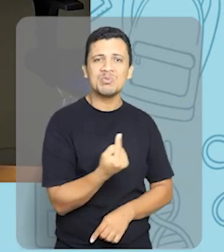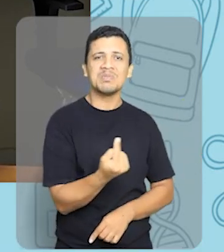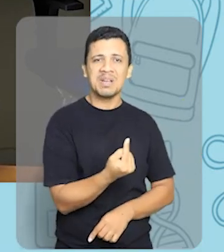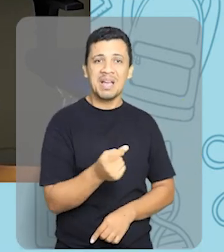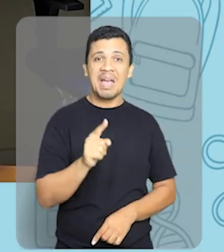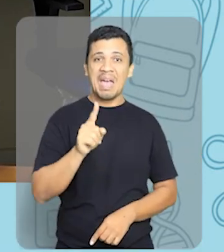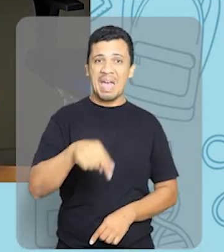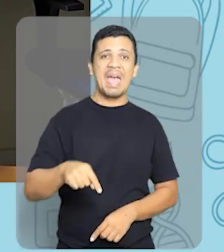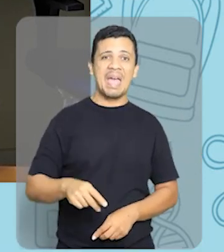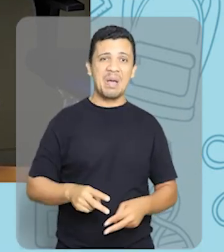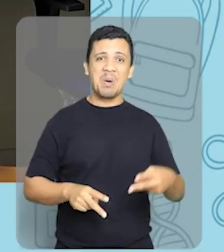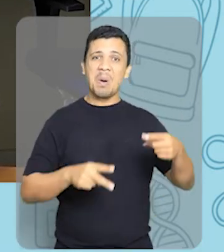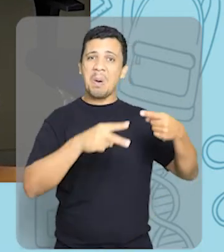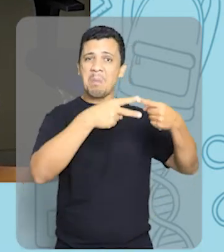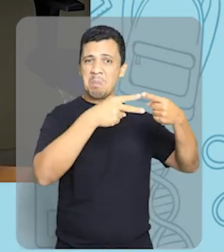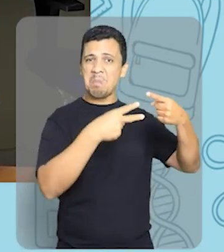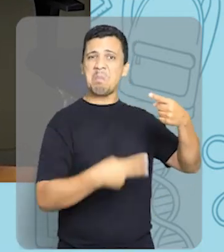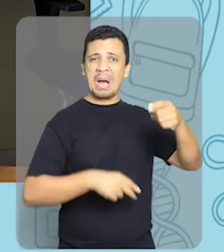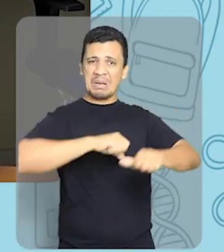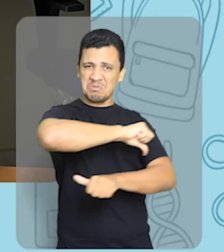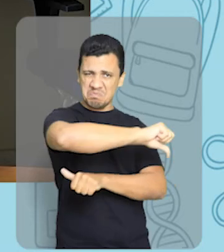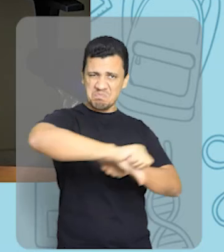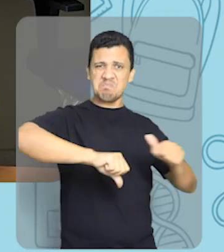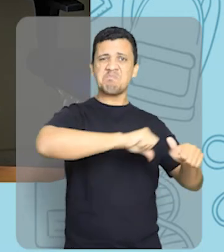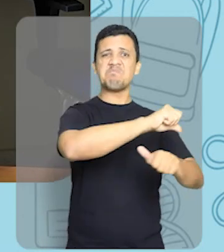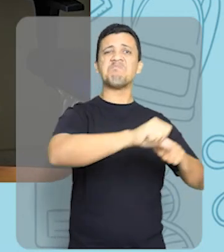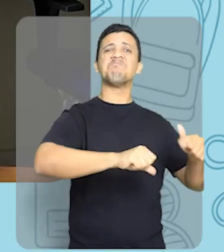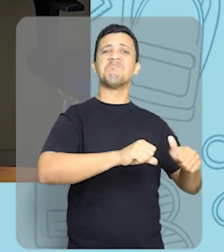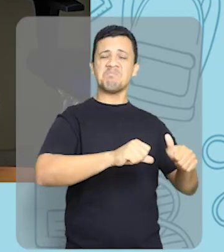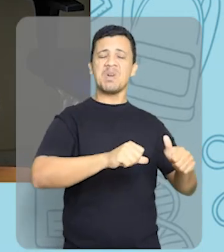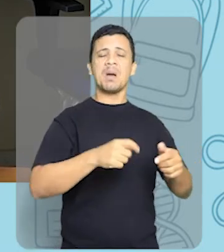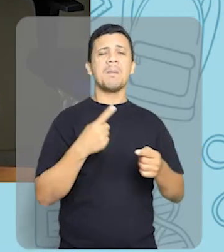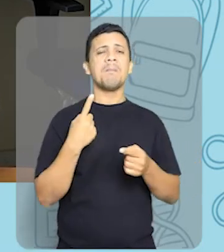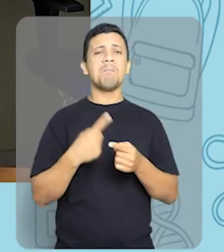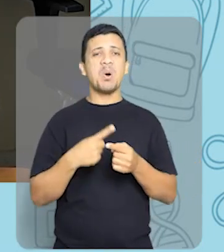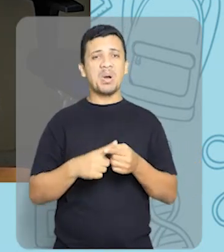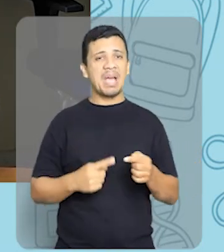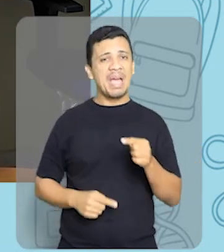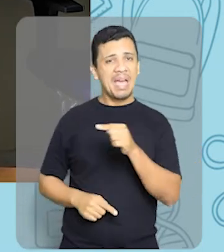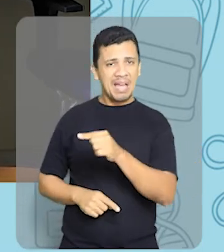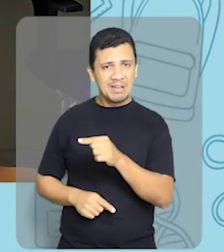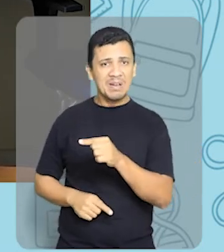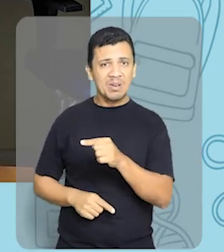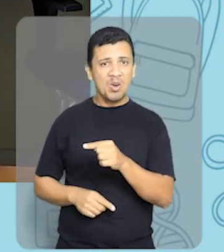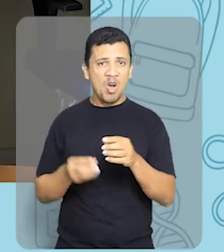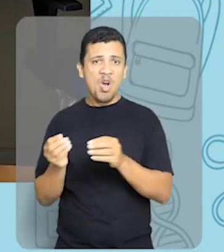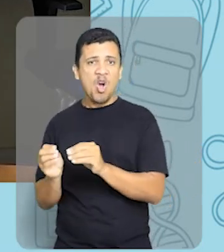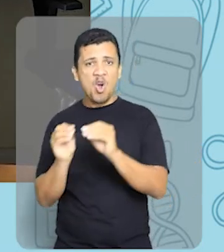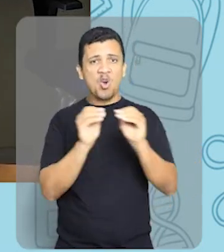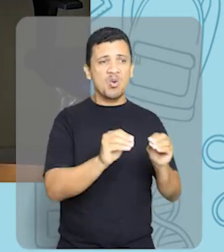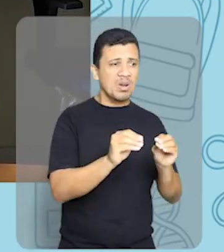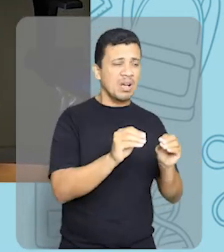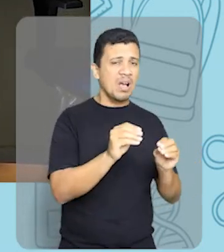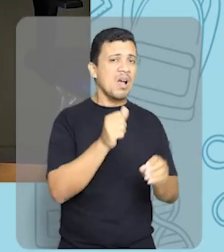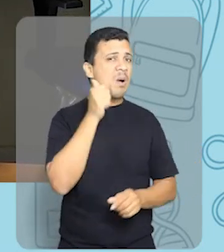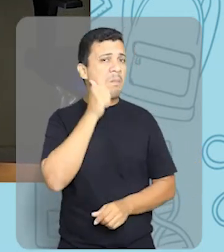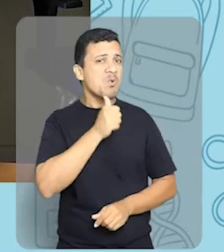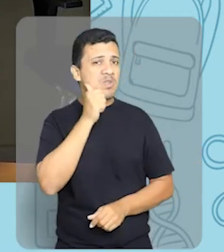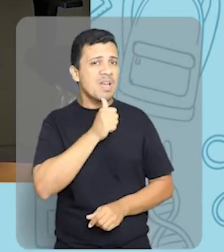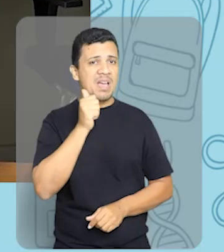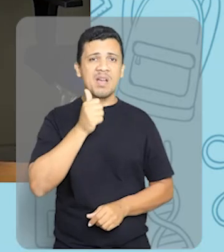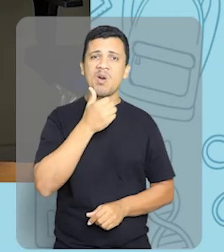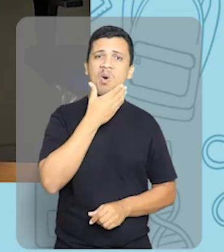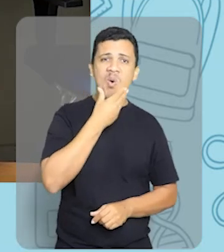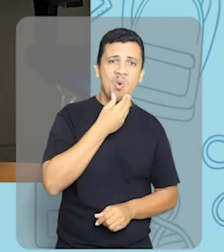uma quebra de paradigma muito grande, porque ela, ao colocar meninos e meninas para estudarem na